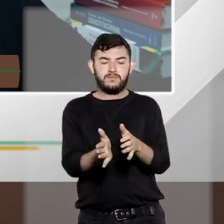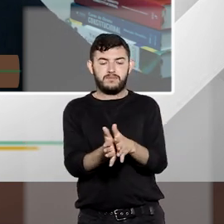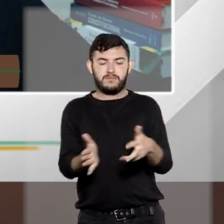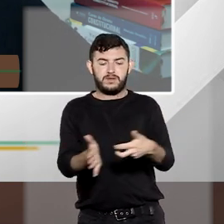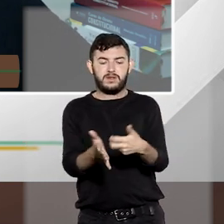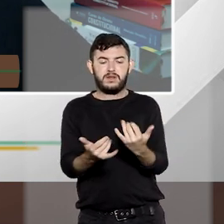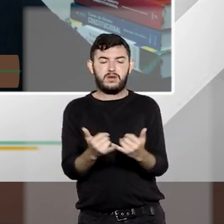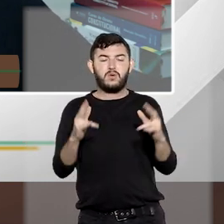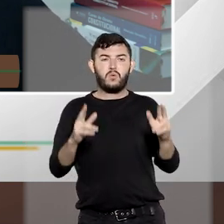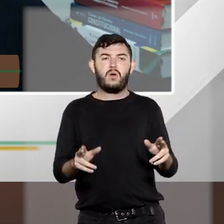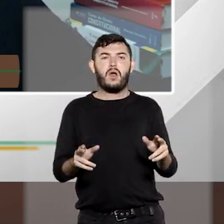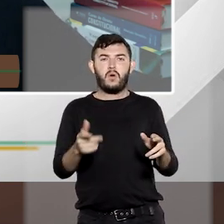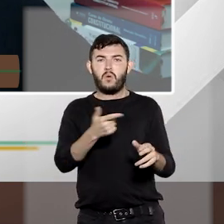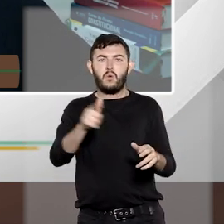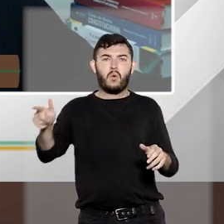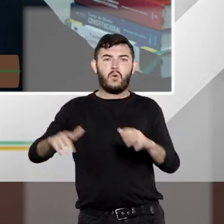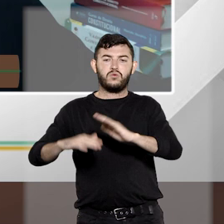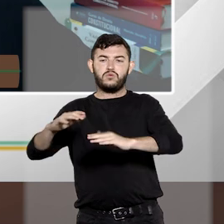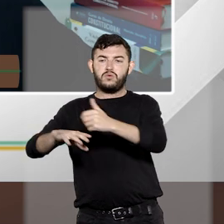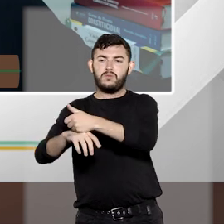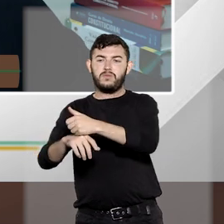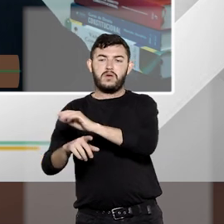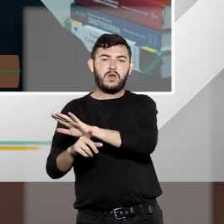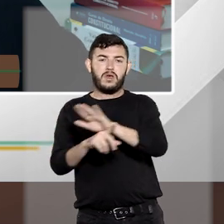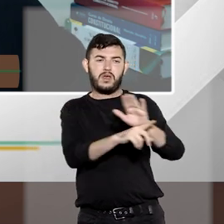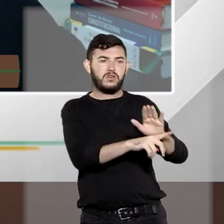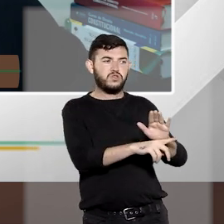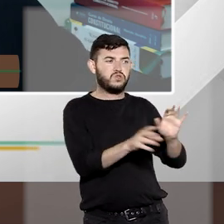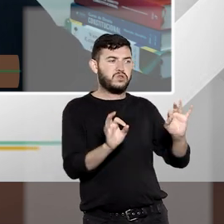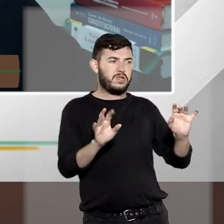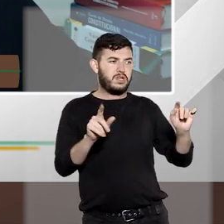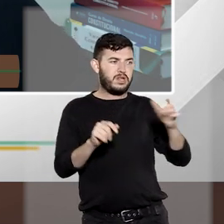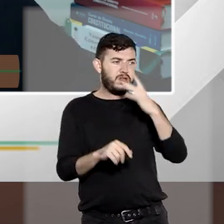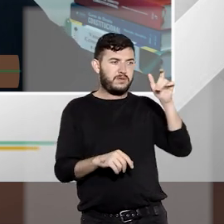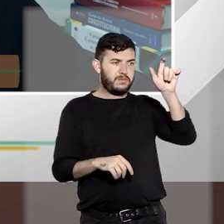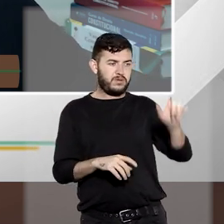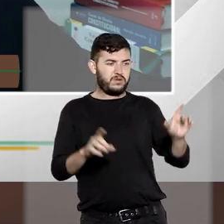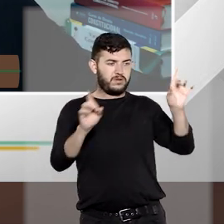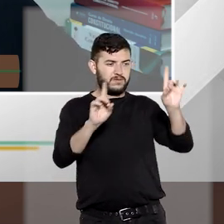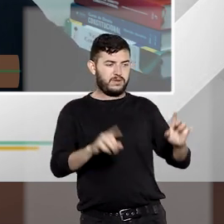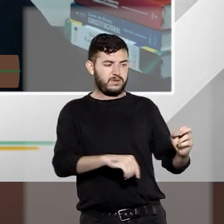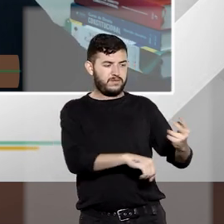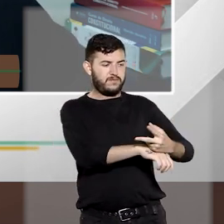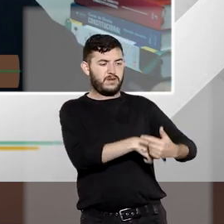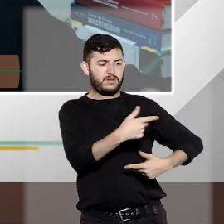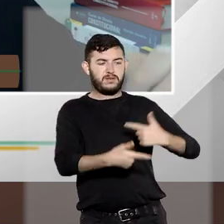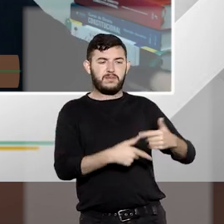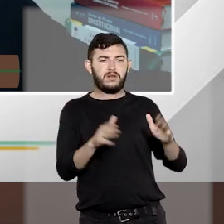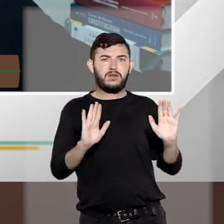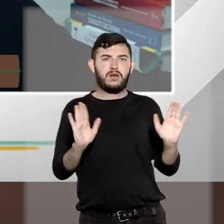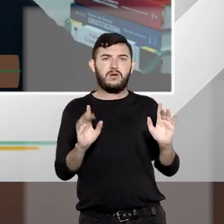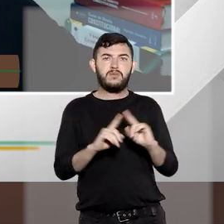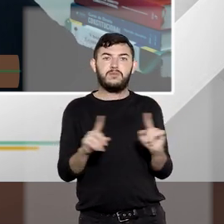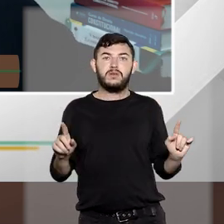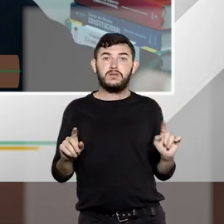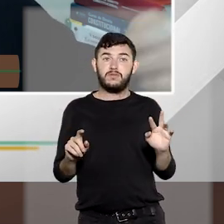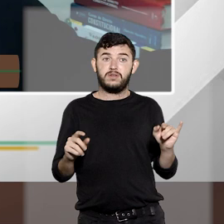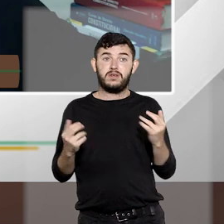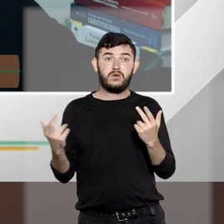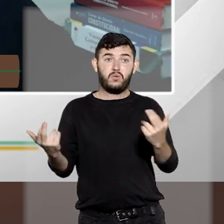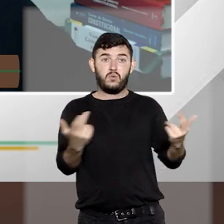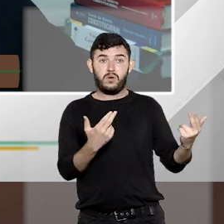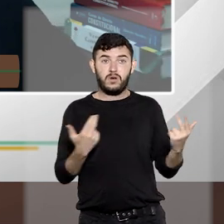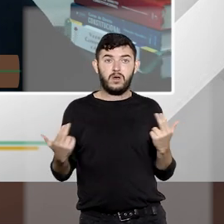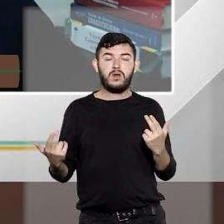dos demais empregados, né, não tem colher de chá por ser pessoa com deficiência no mercado de trabalho, né. E esse é o